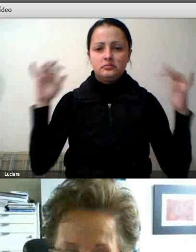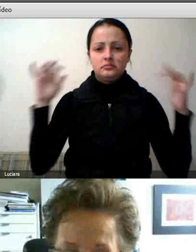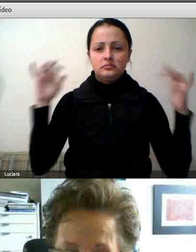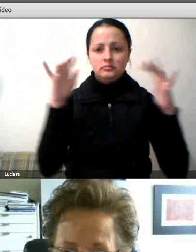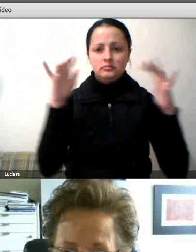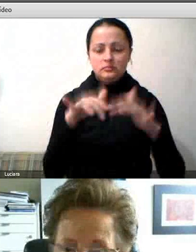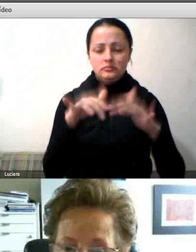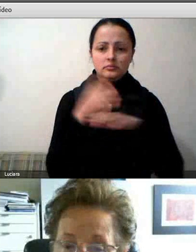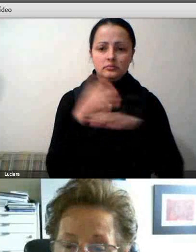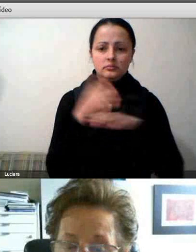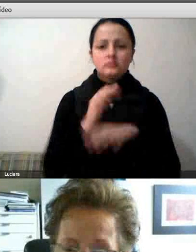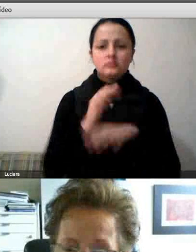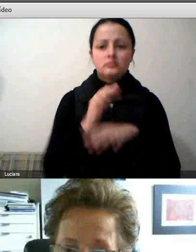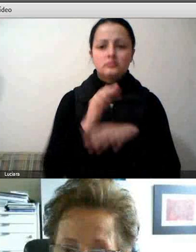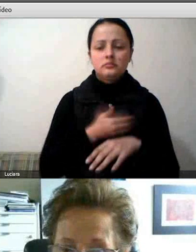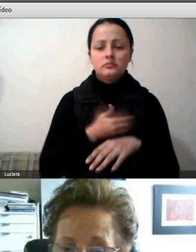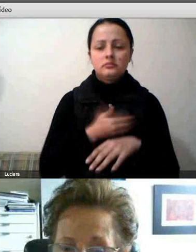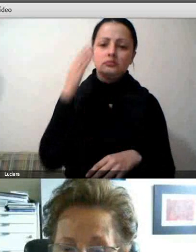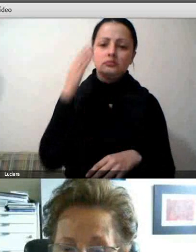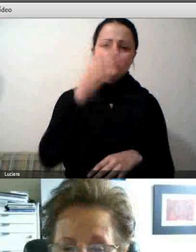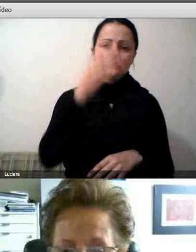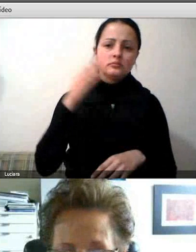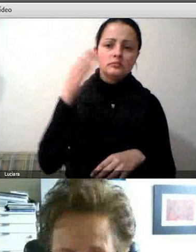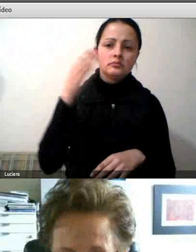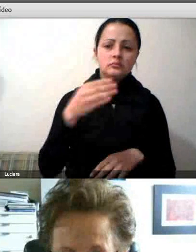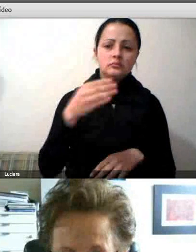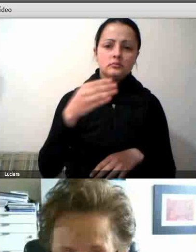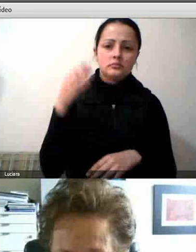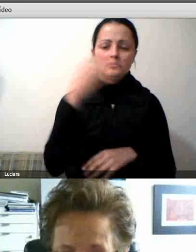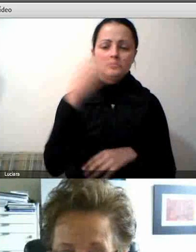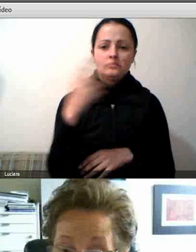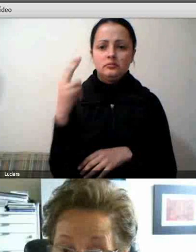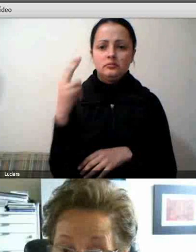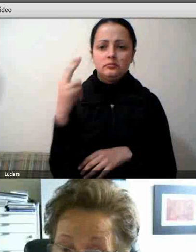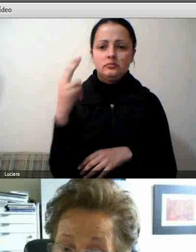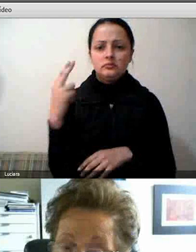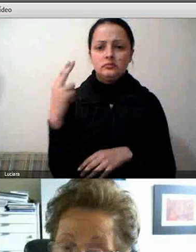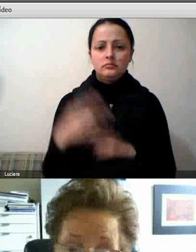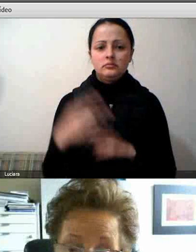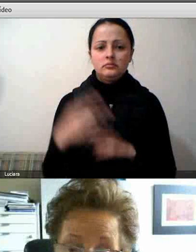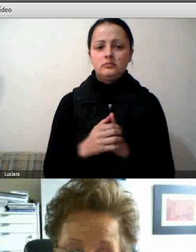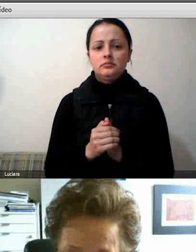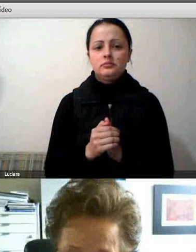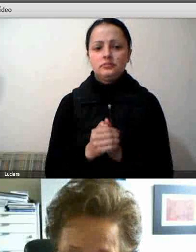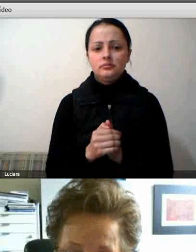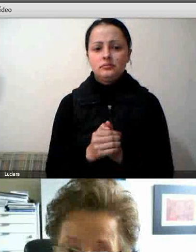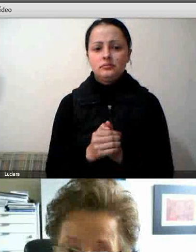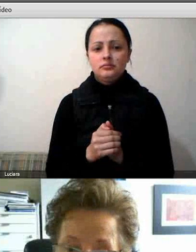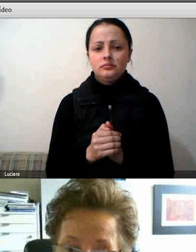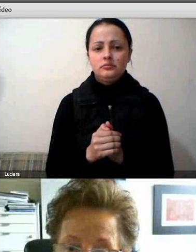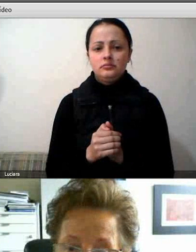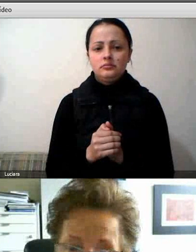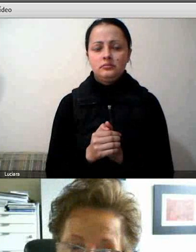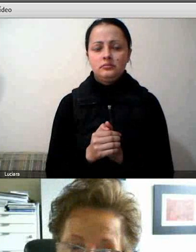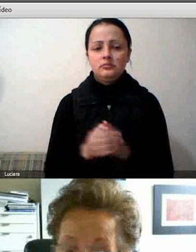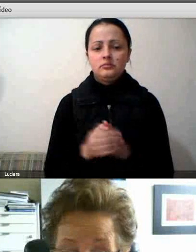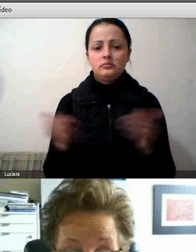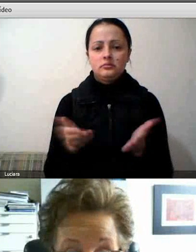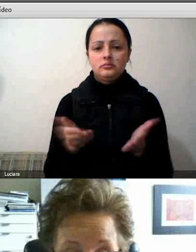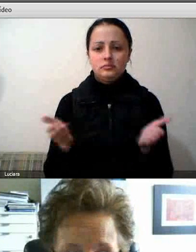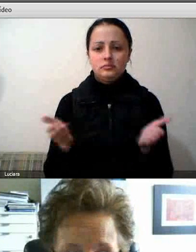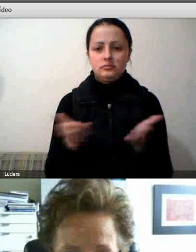de professores, para trocar. Nós íamos seguidamente ao Uruguai, mas era a linguagem logo, e